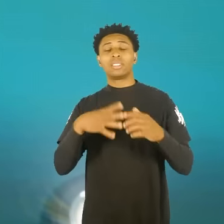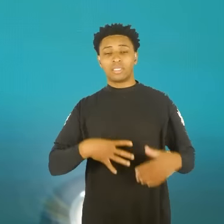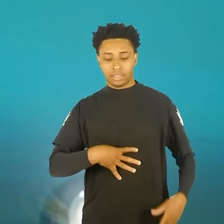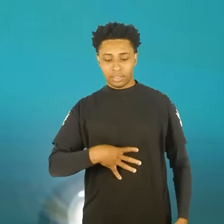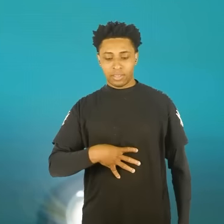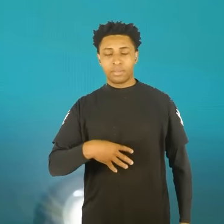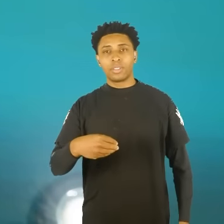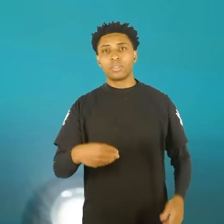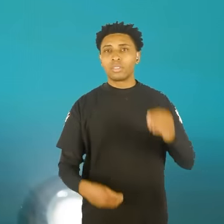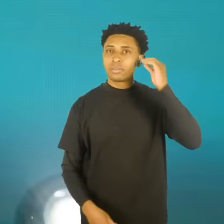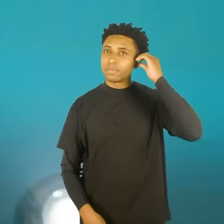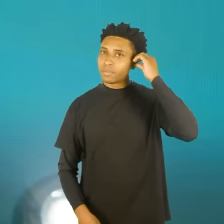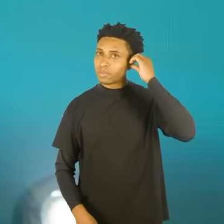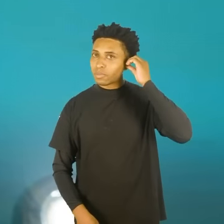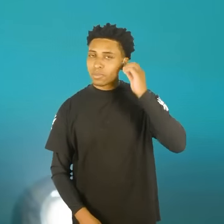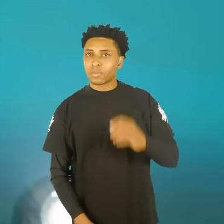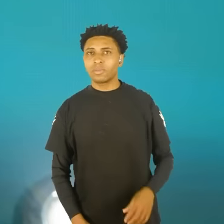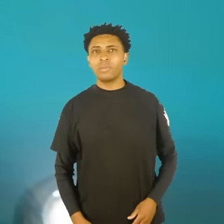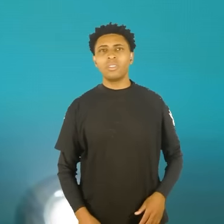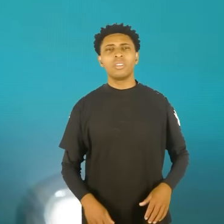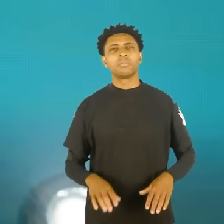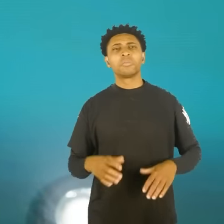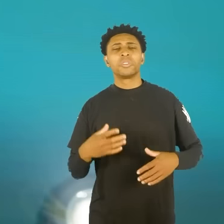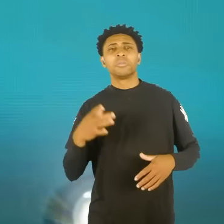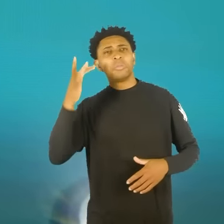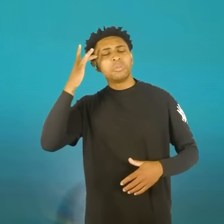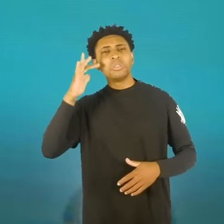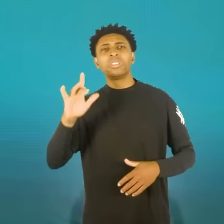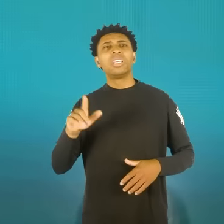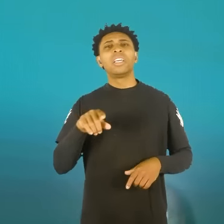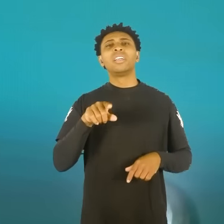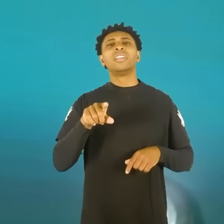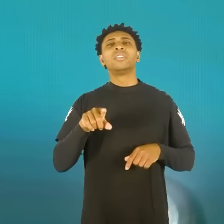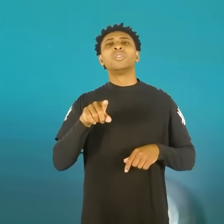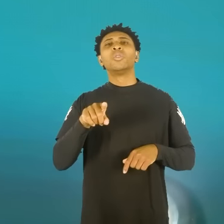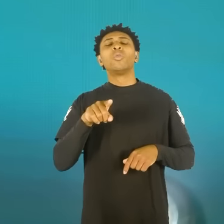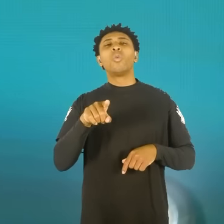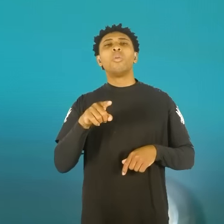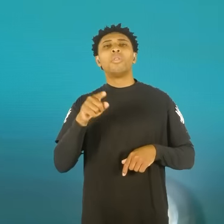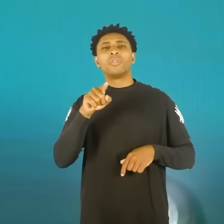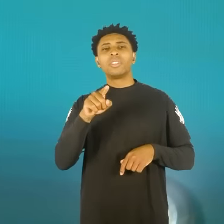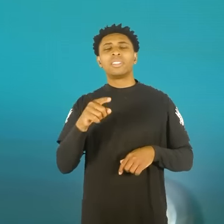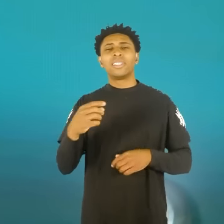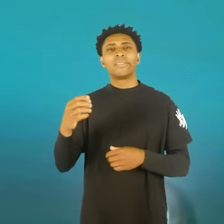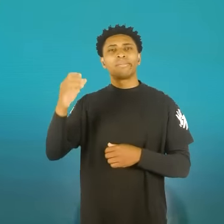Eu não sei se você sabe, se tua mãe te contou como foi que você foi gerado.